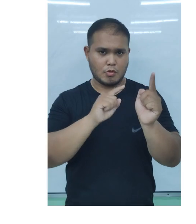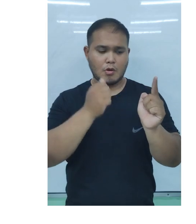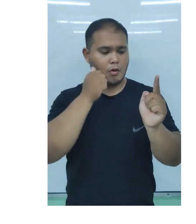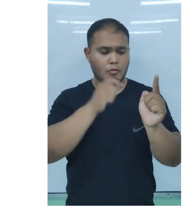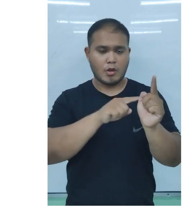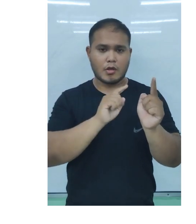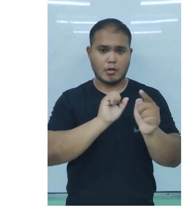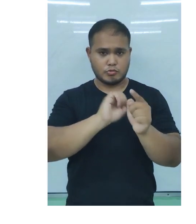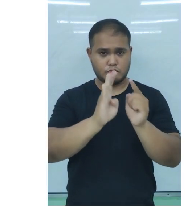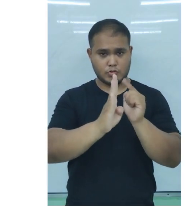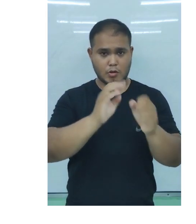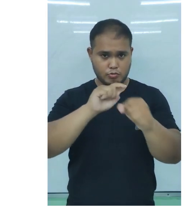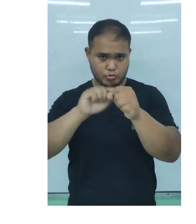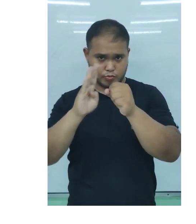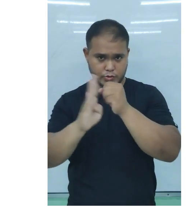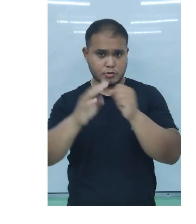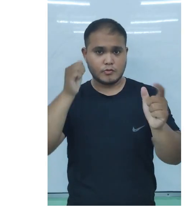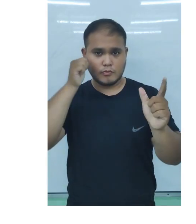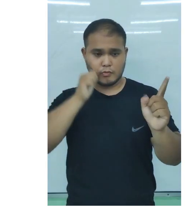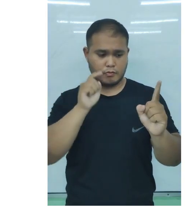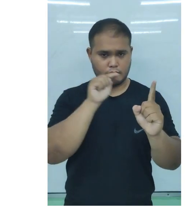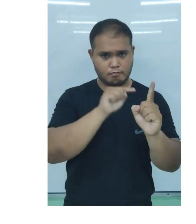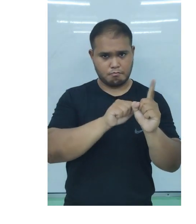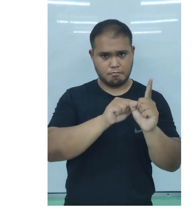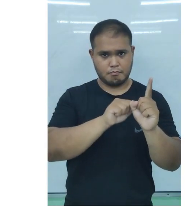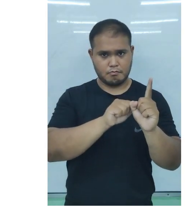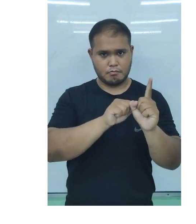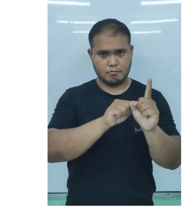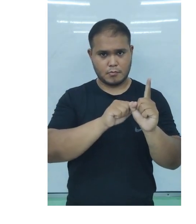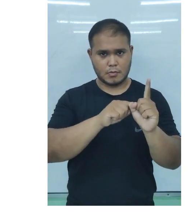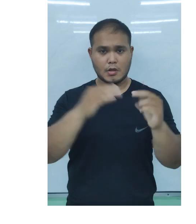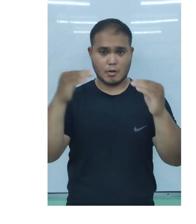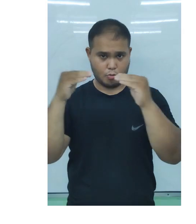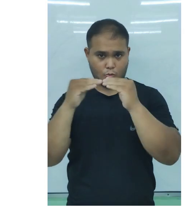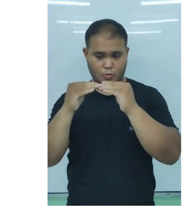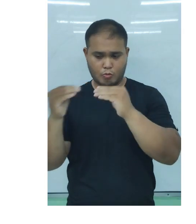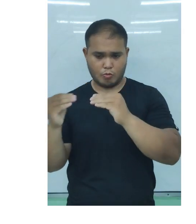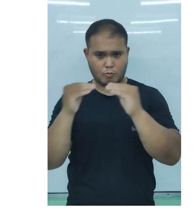verbo na terceira pessoa do singular no presente do indicativo.